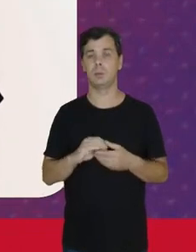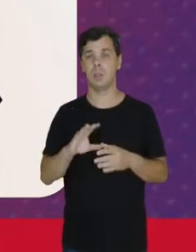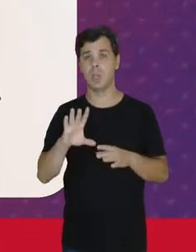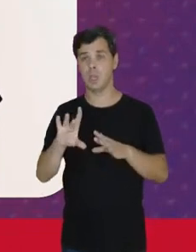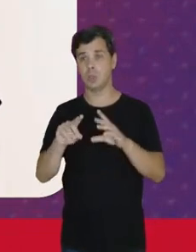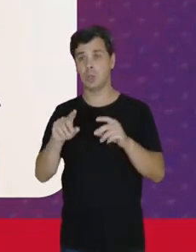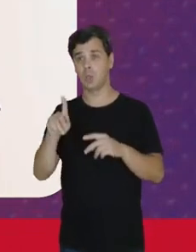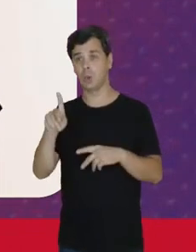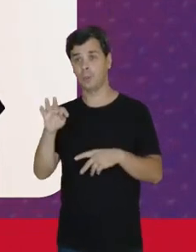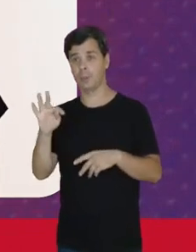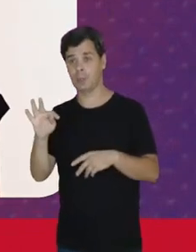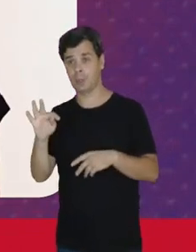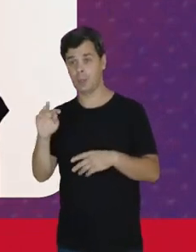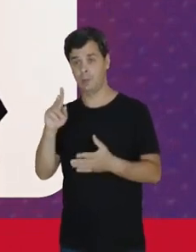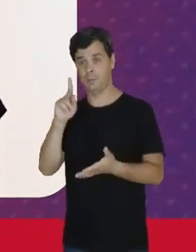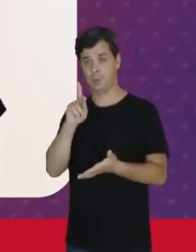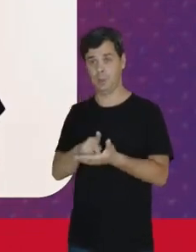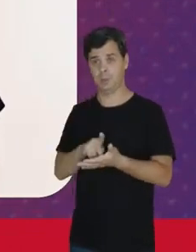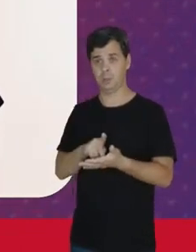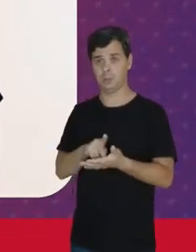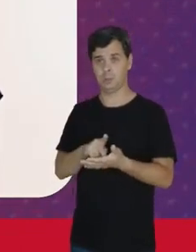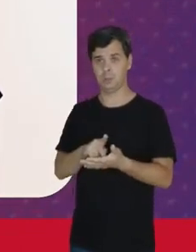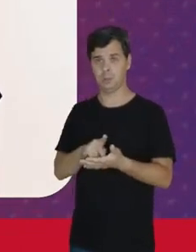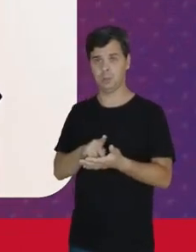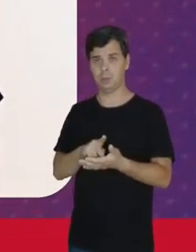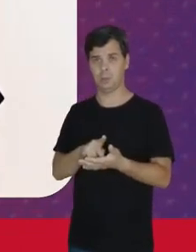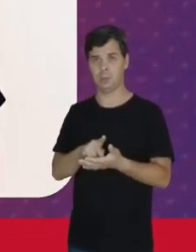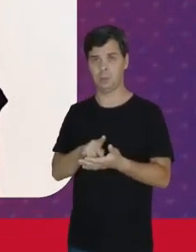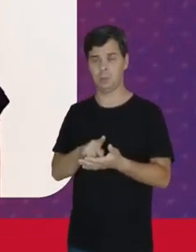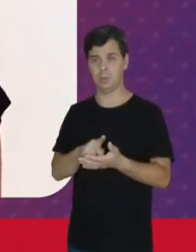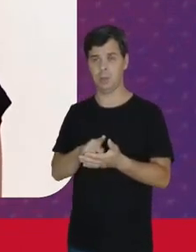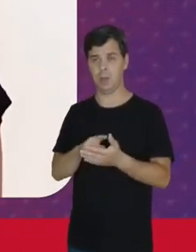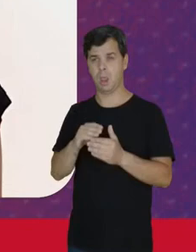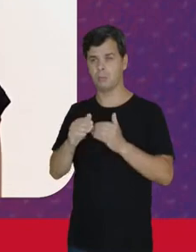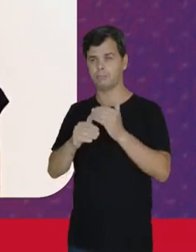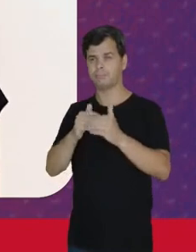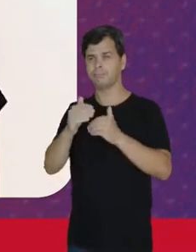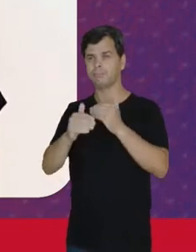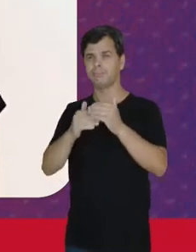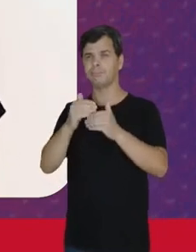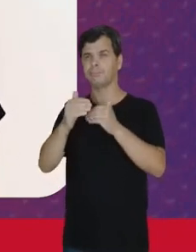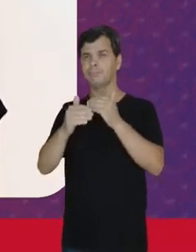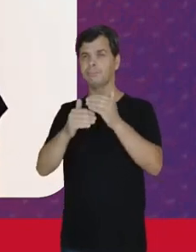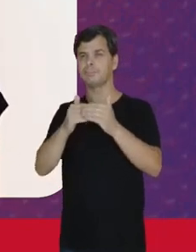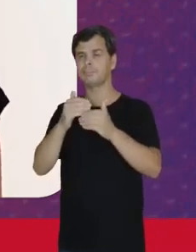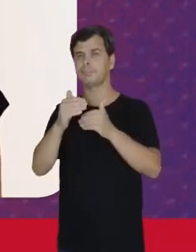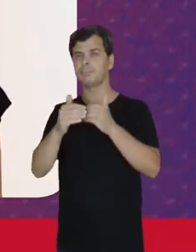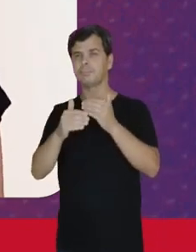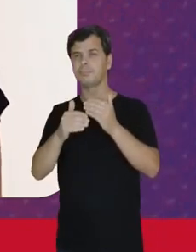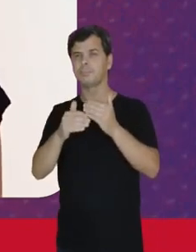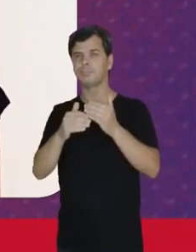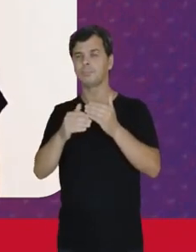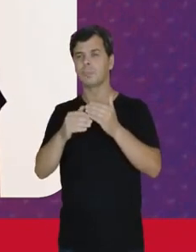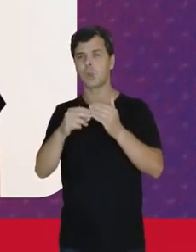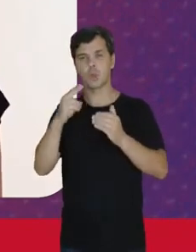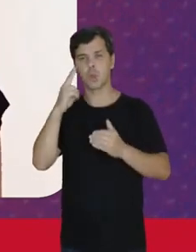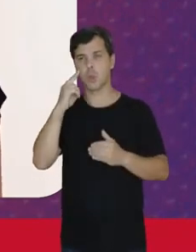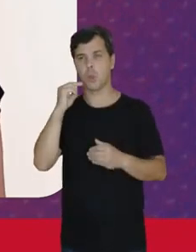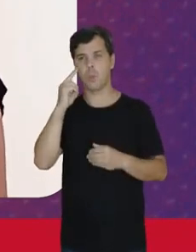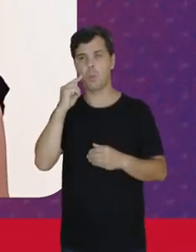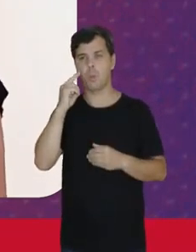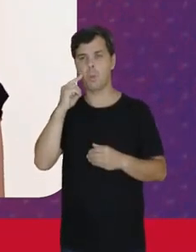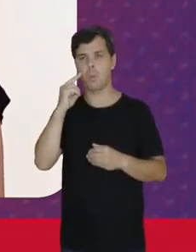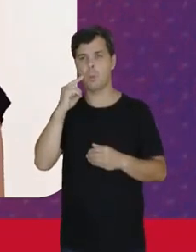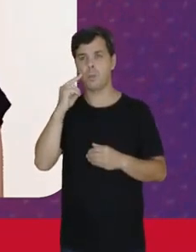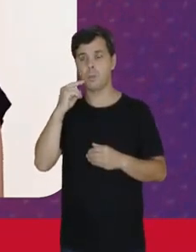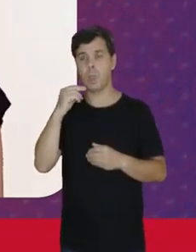escolher o PT, na verdade, é um processo bastante natural, né? Eu cresci